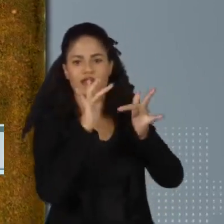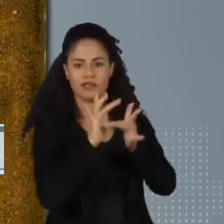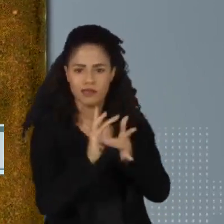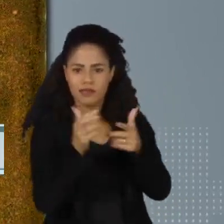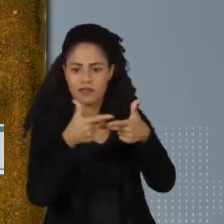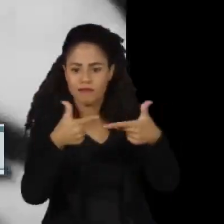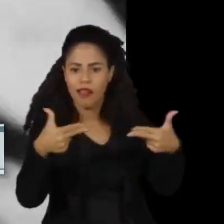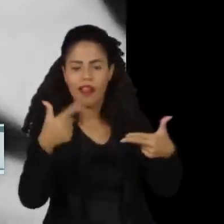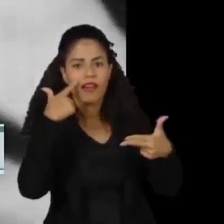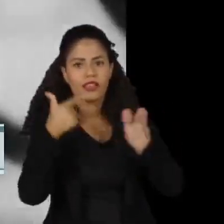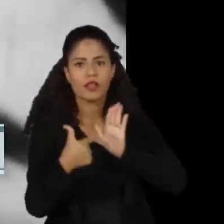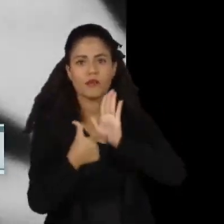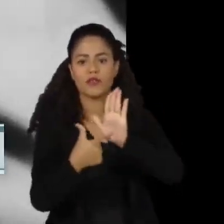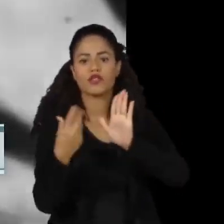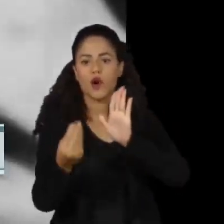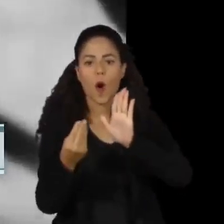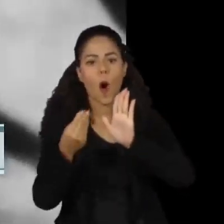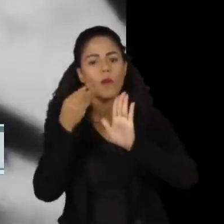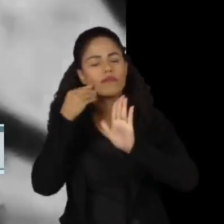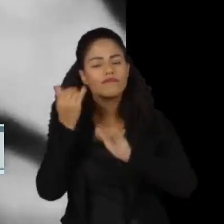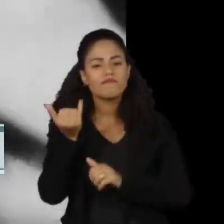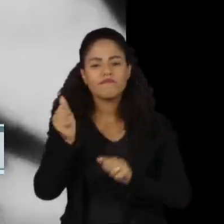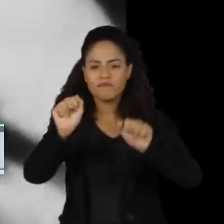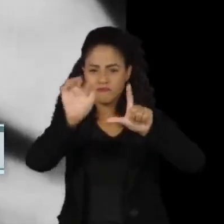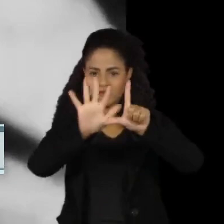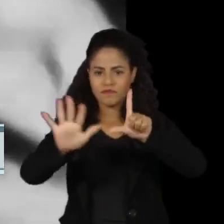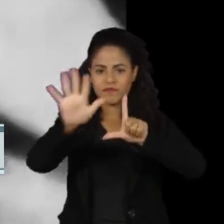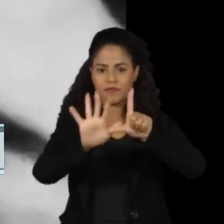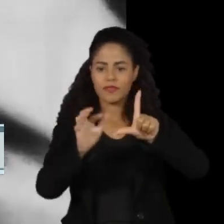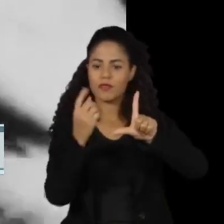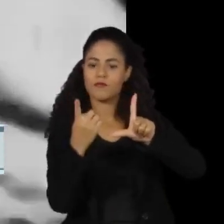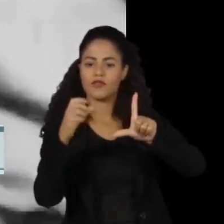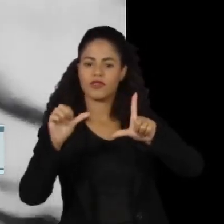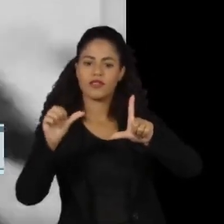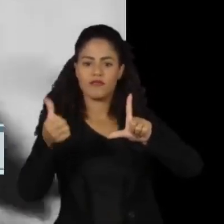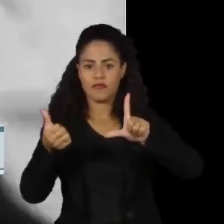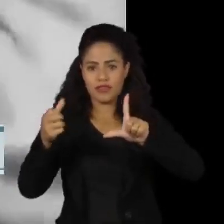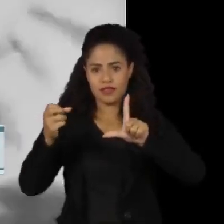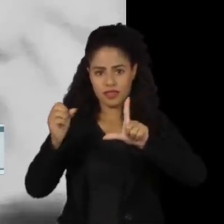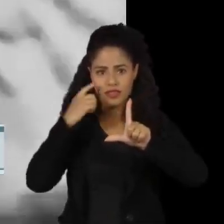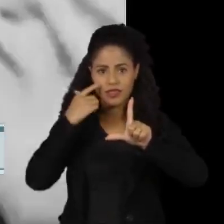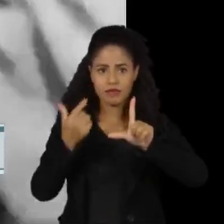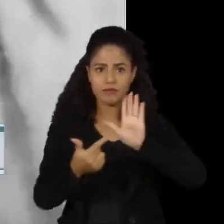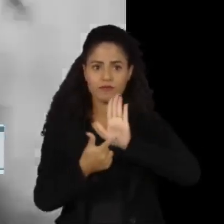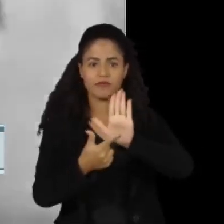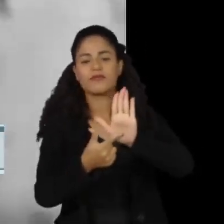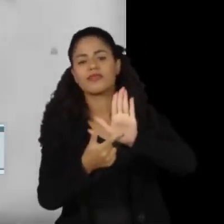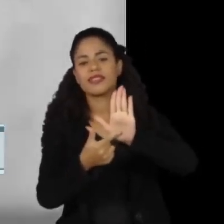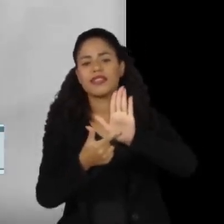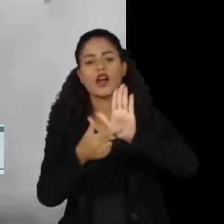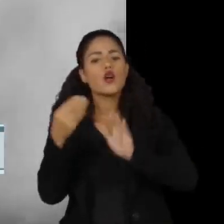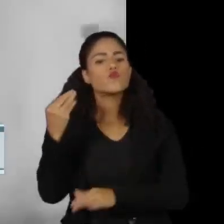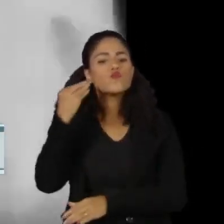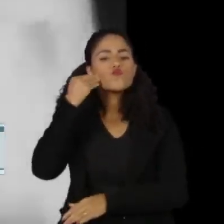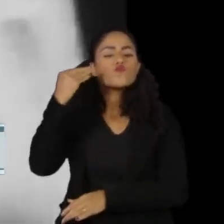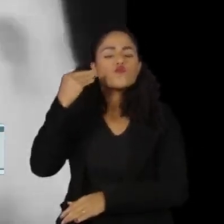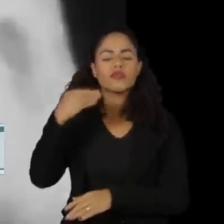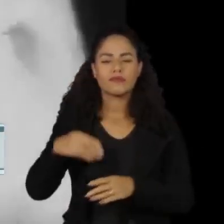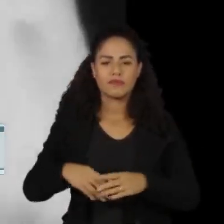variadas Vertentes e no áudio visual chegou em 1896 no filme O beijo